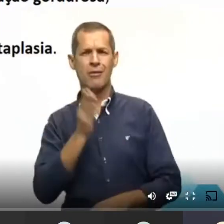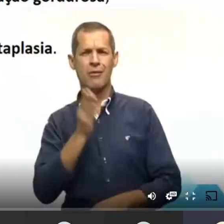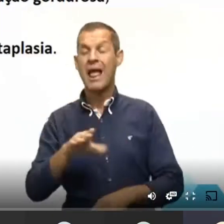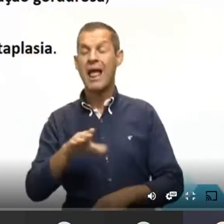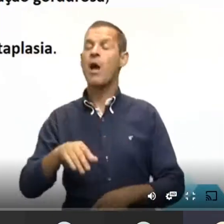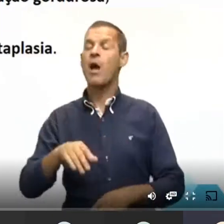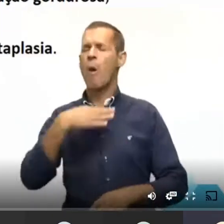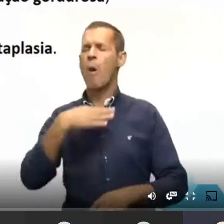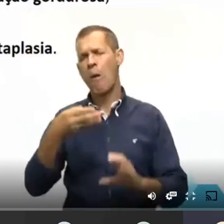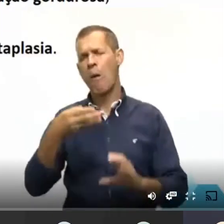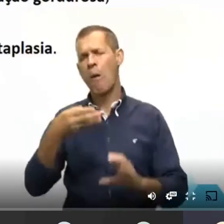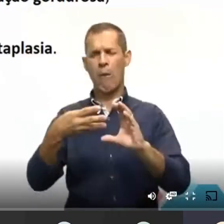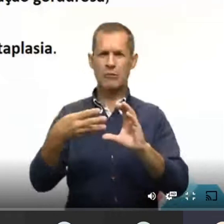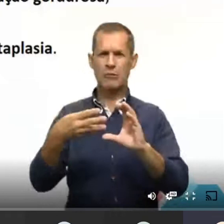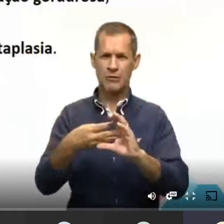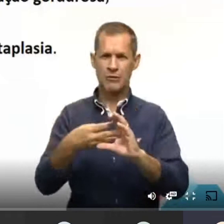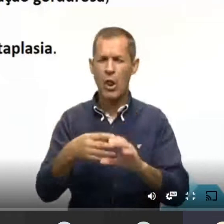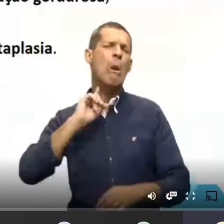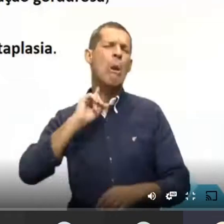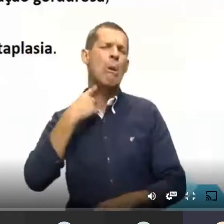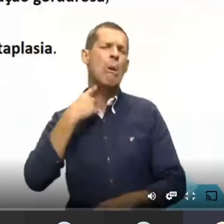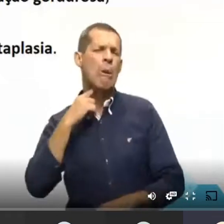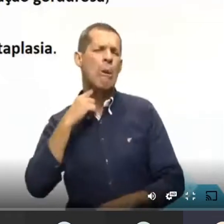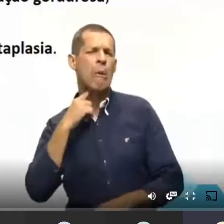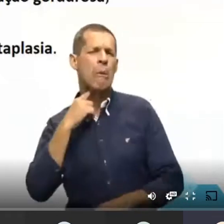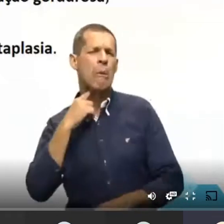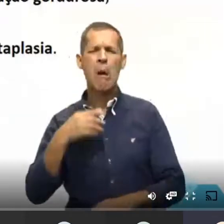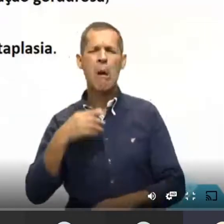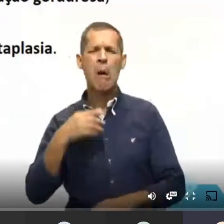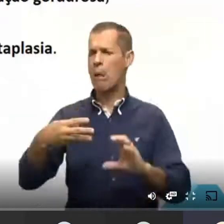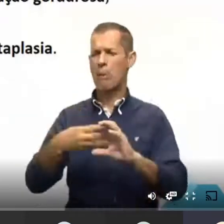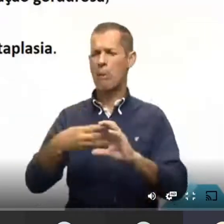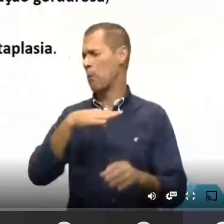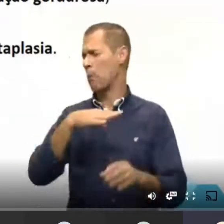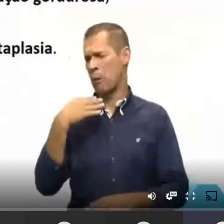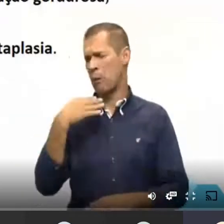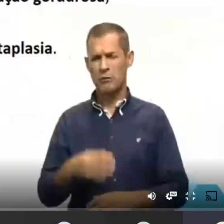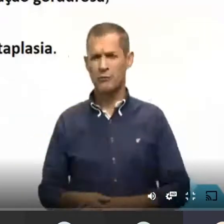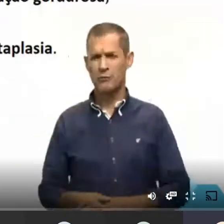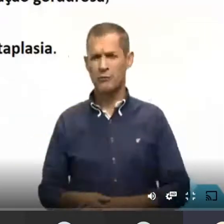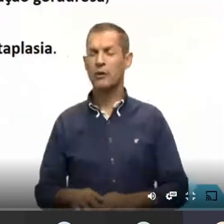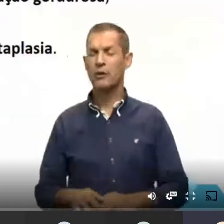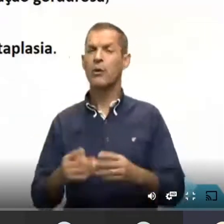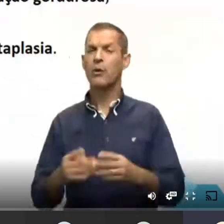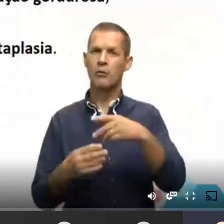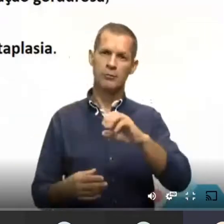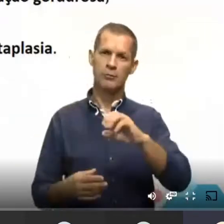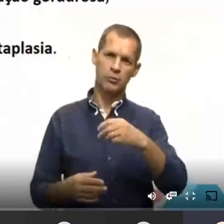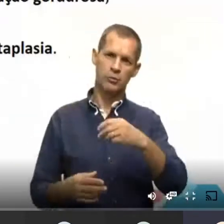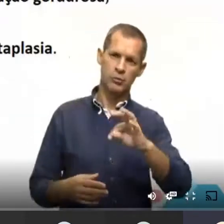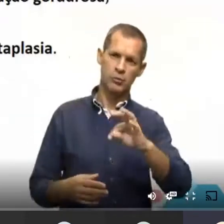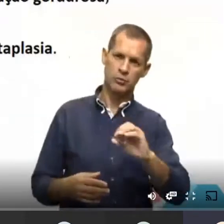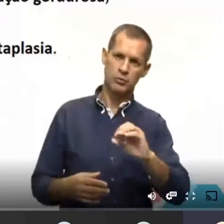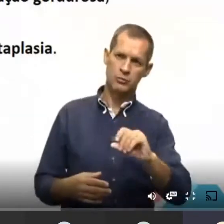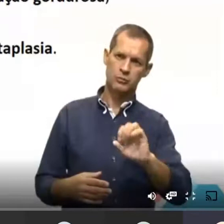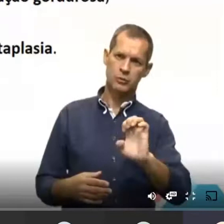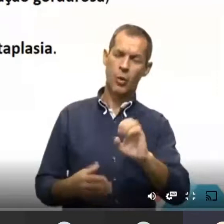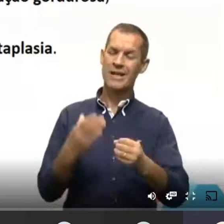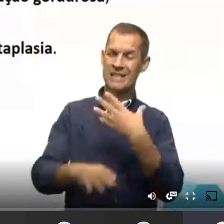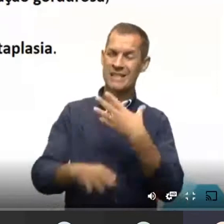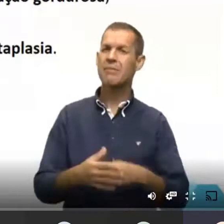conhece. É uma morte celular suja. Ela não é como a apoptose. Ela vai